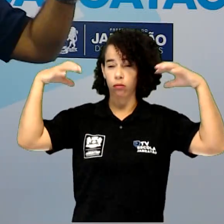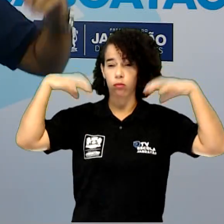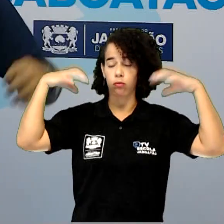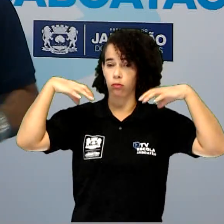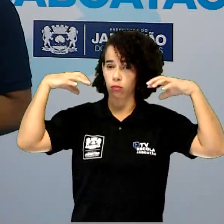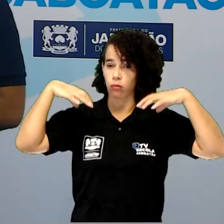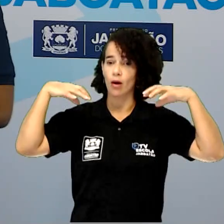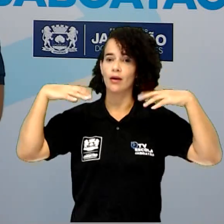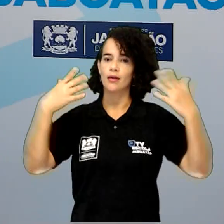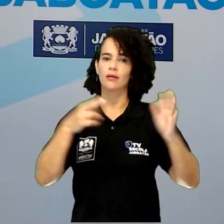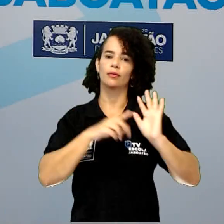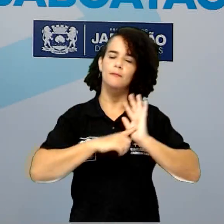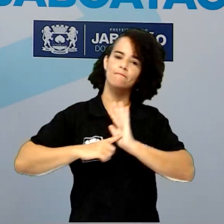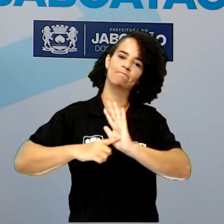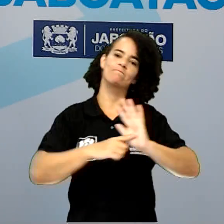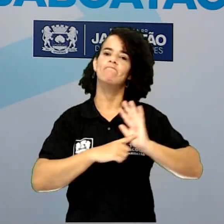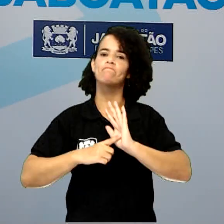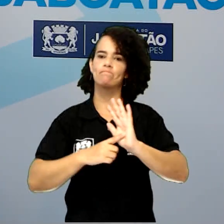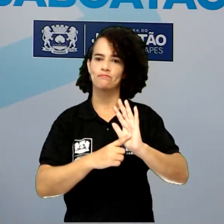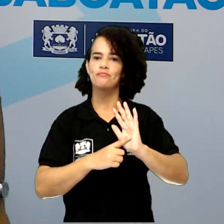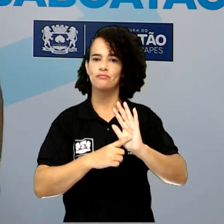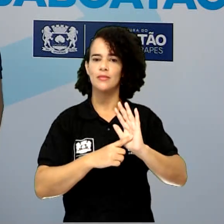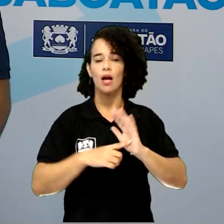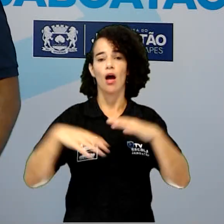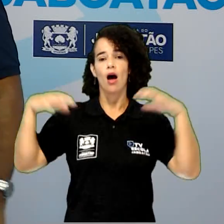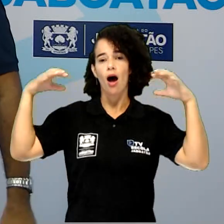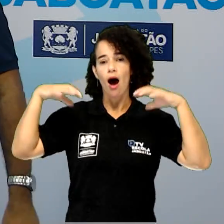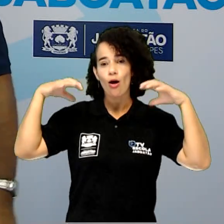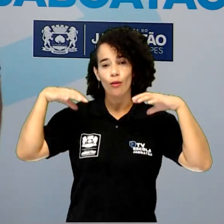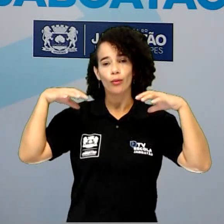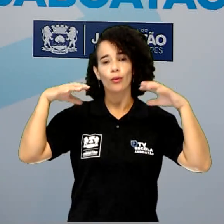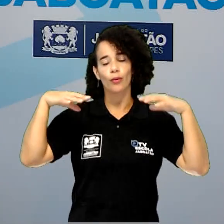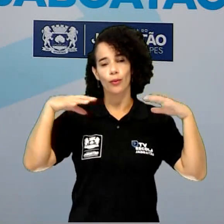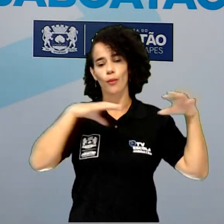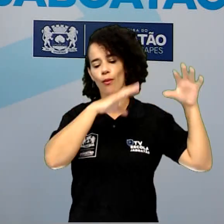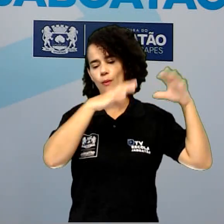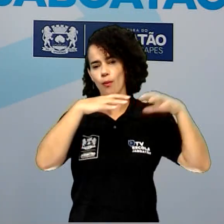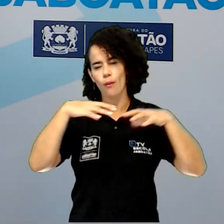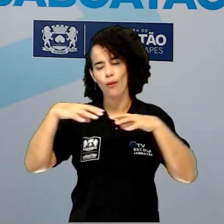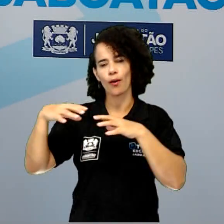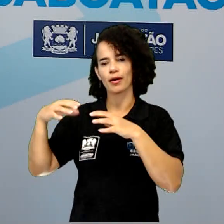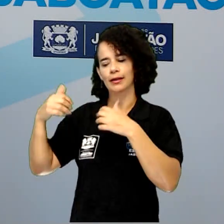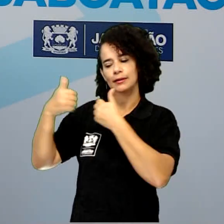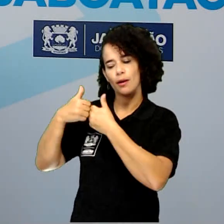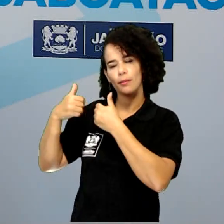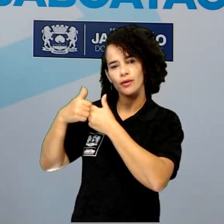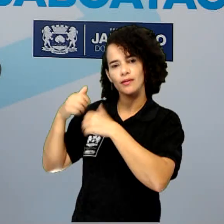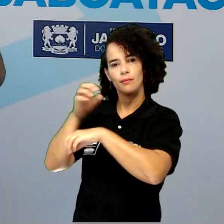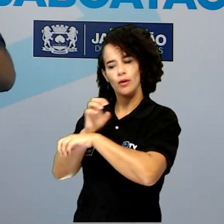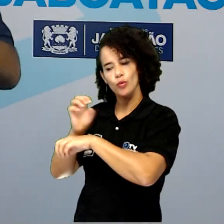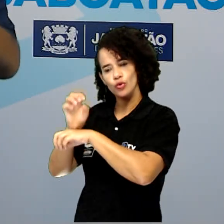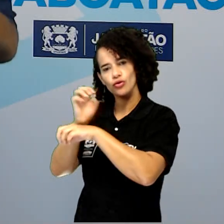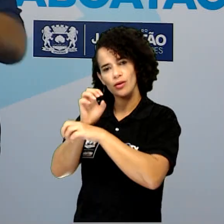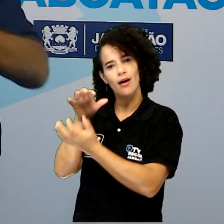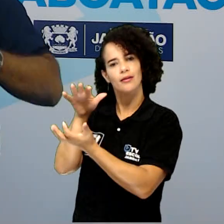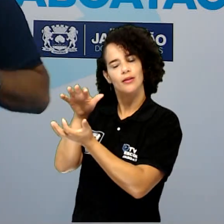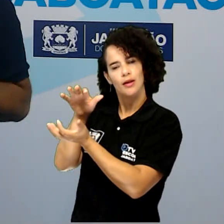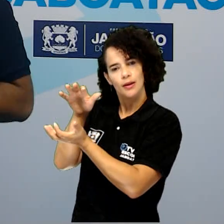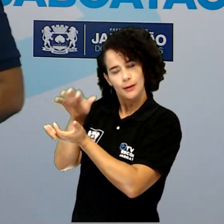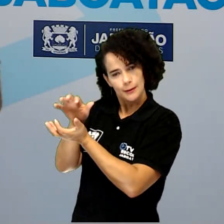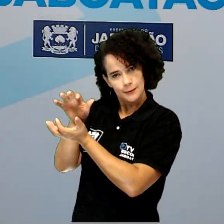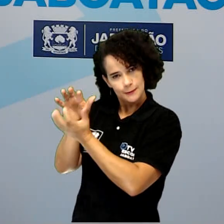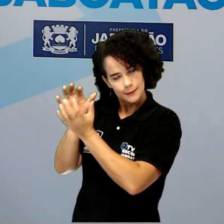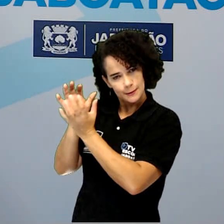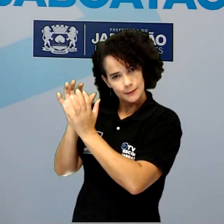cara na TV mostrando, ó, a nuvem de chuva se aproxima do estado e vai provocar chuva no final de